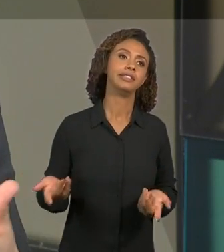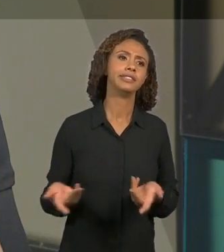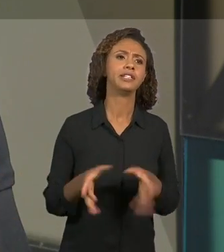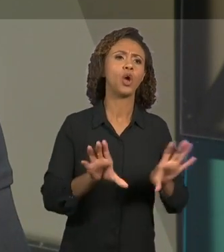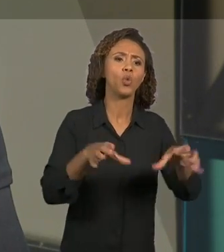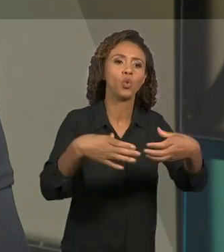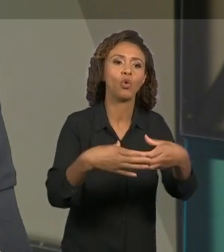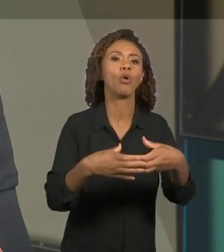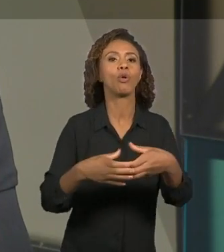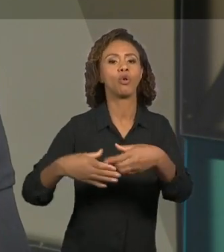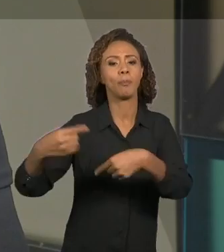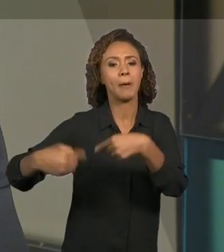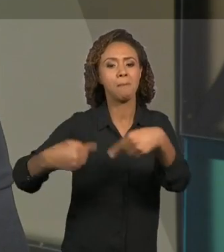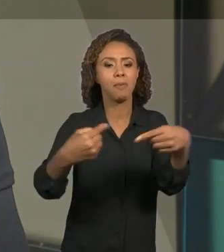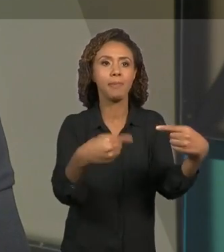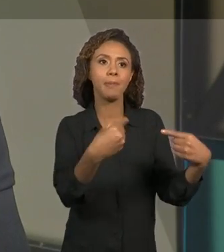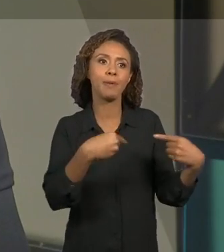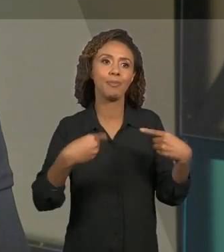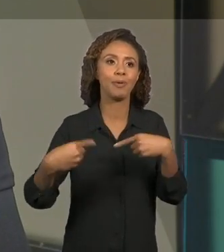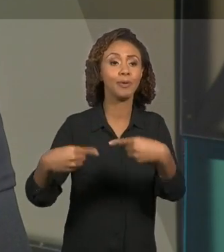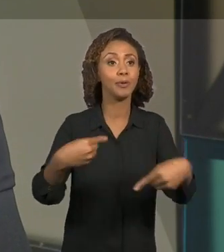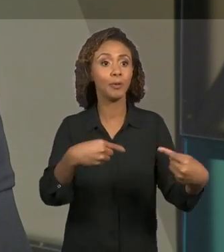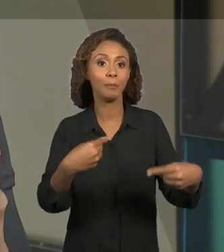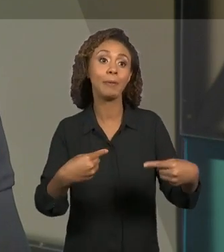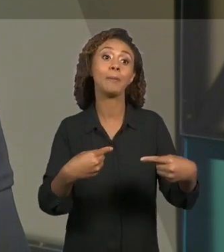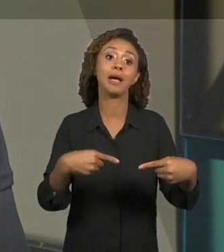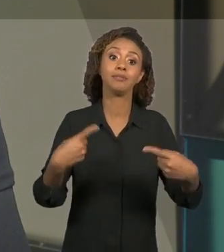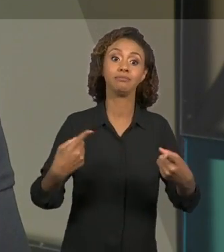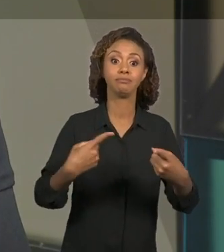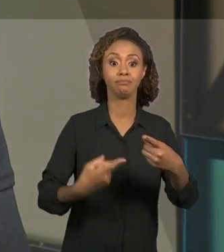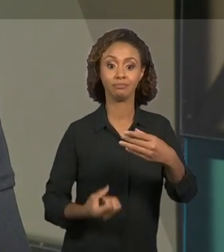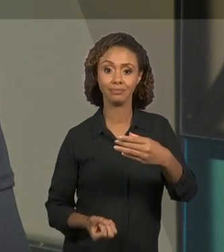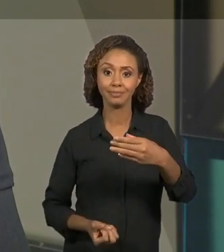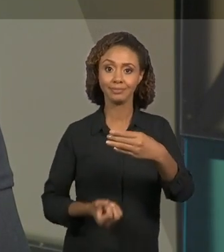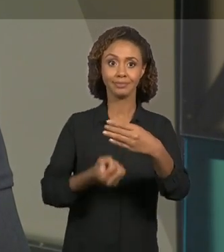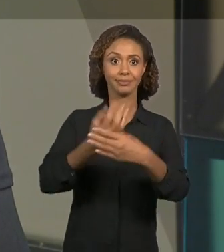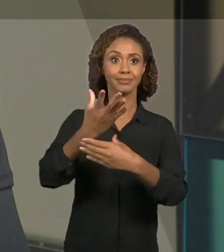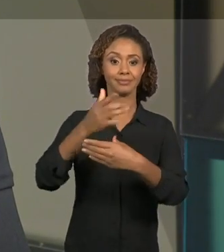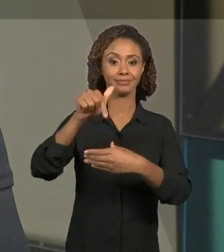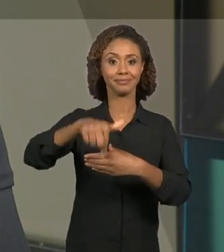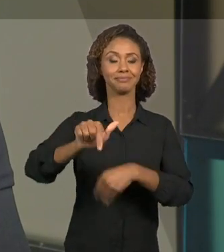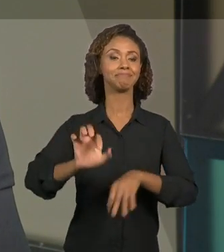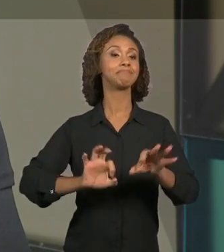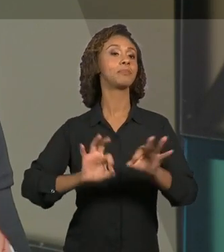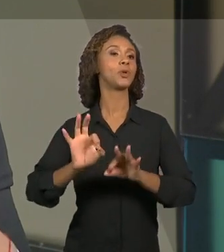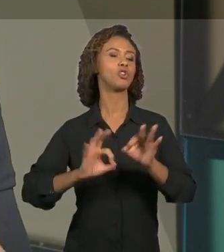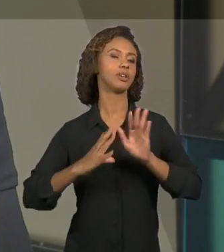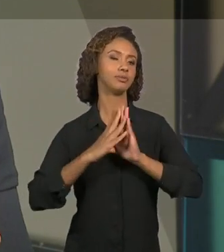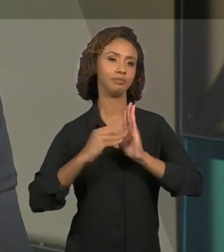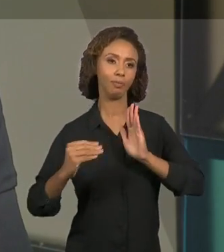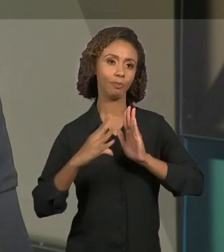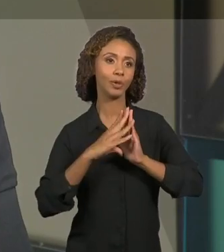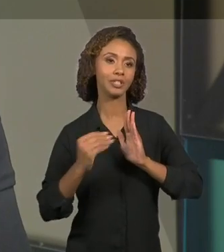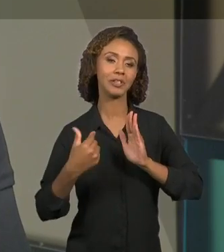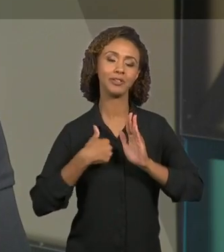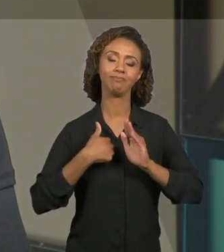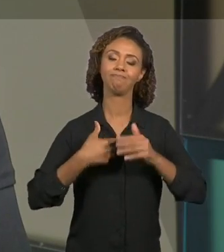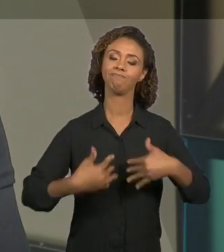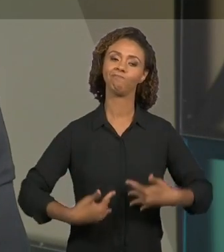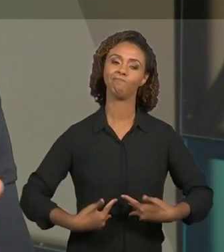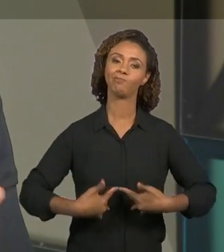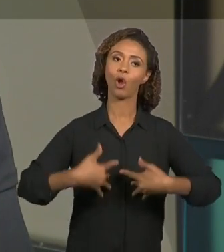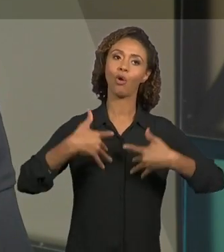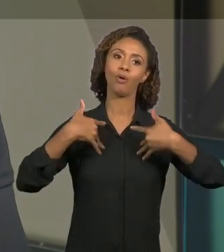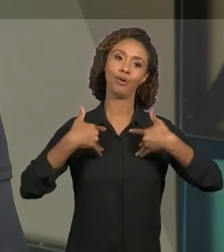grupos de debate onde se chegou esse módulo se esse modelo esse projeto que eu tenho a honra né